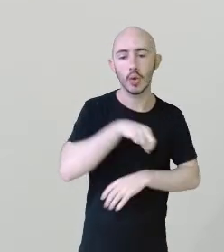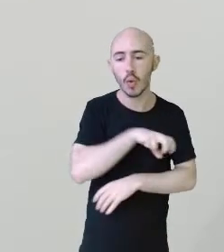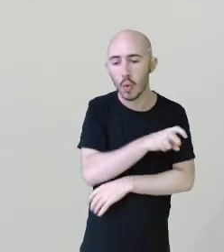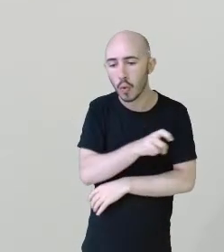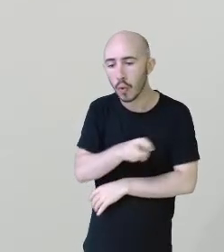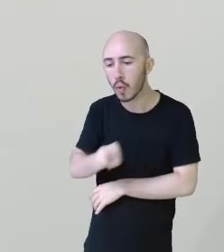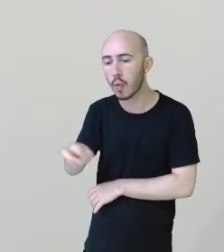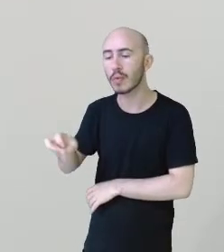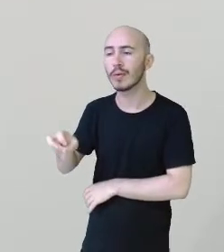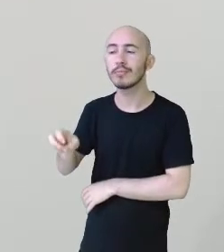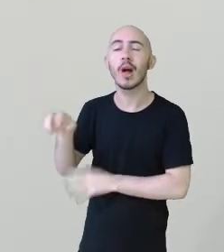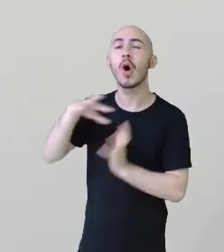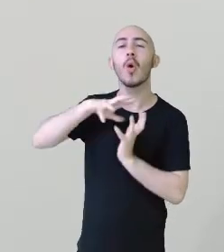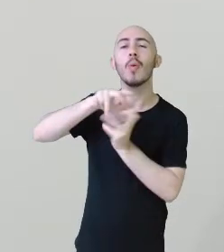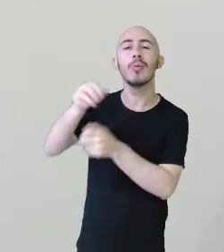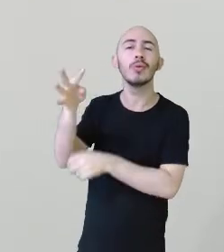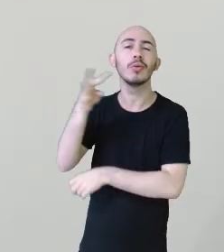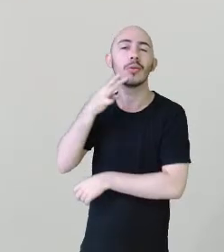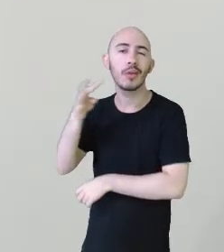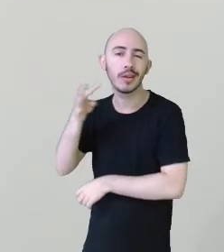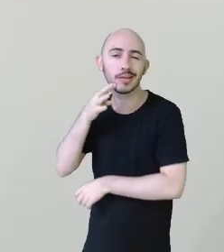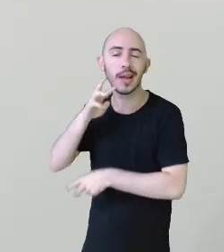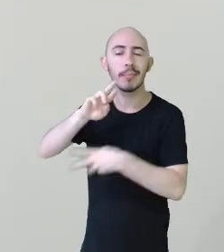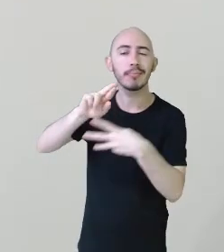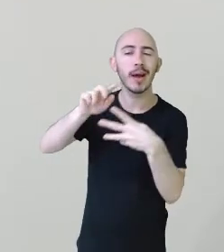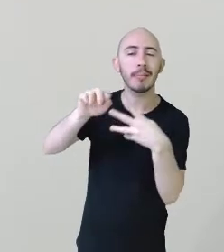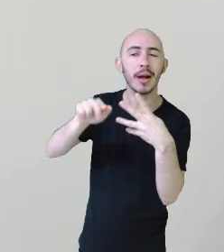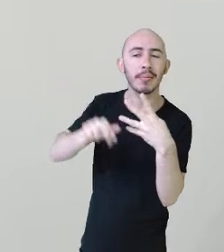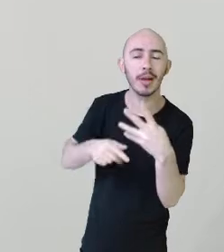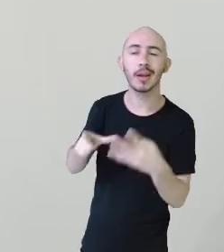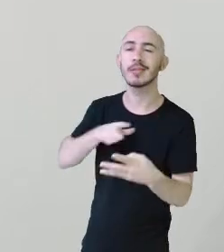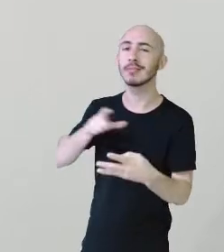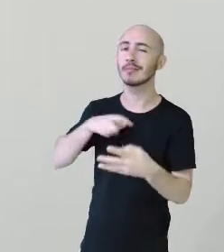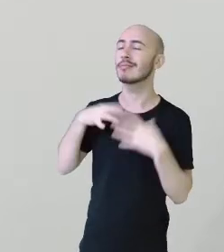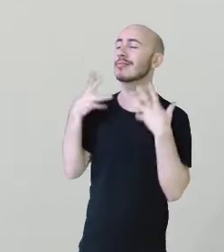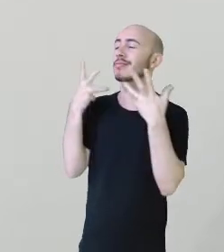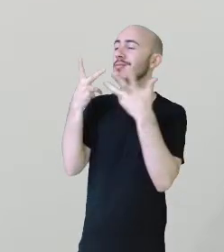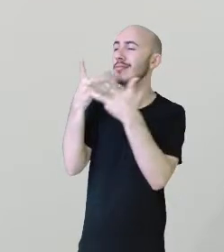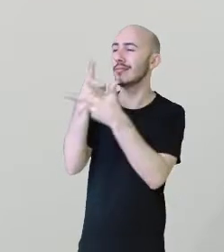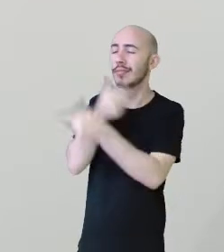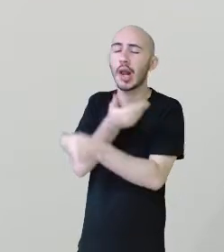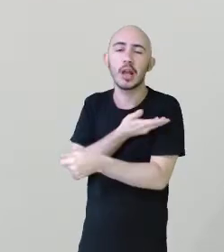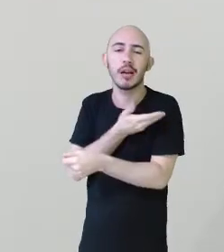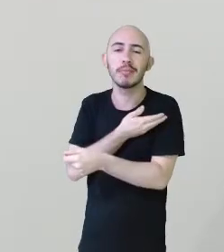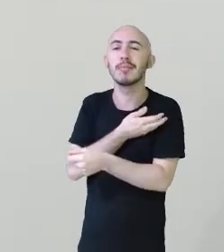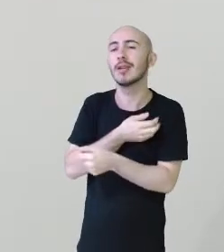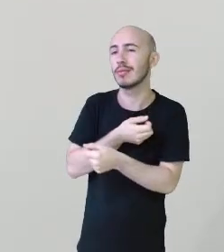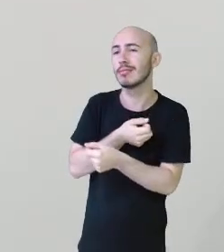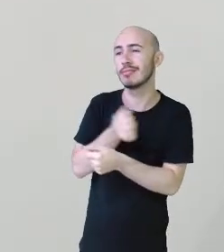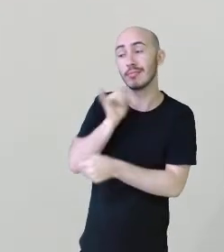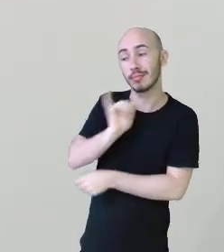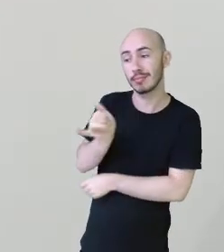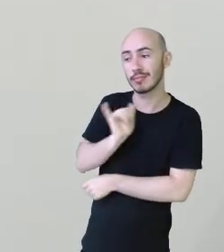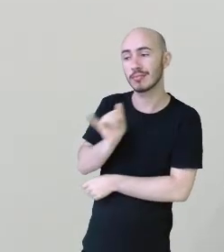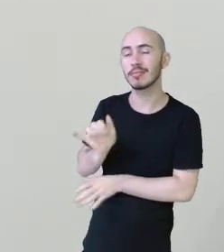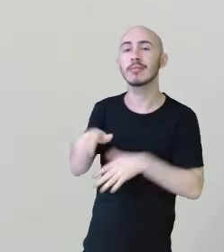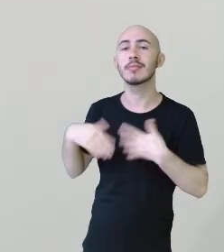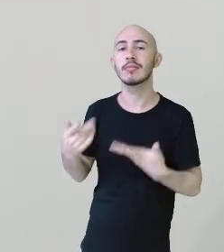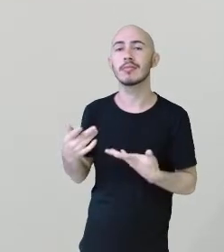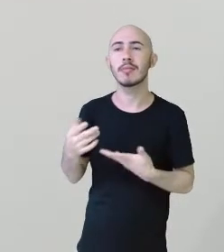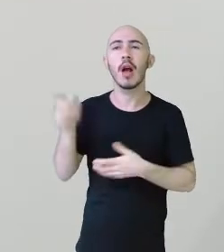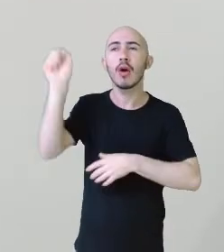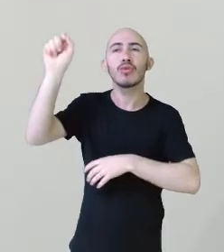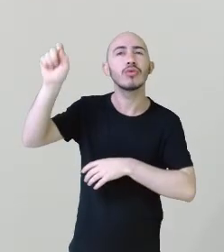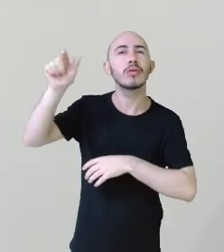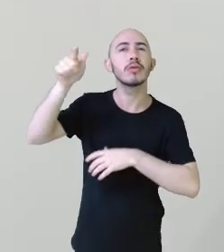o mundo e travar relações com tanta coisa bonita de que falavam seus amigos. Admirou a luz do sol, o